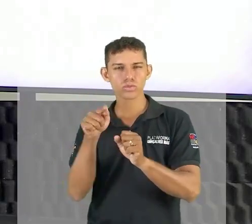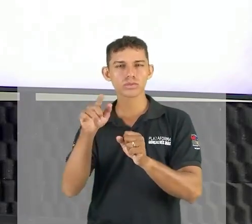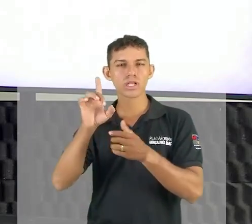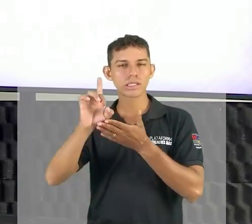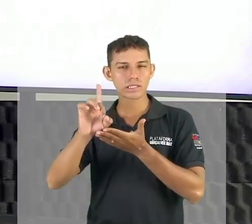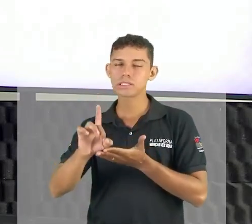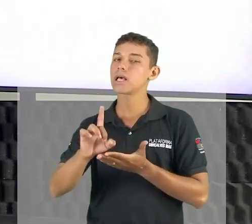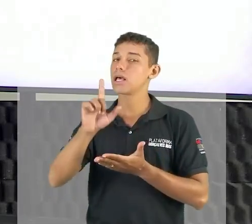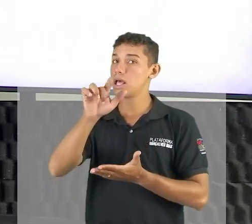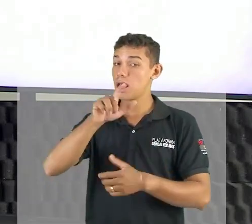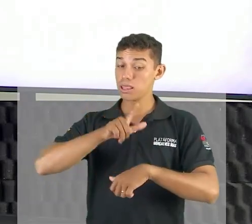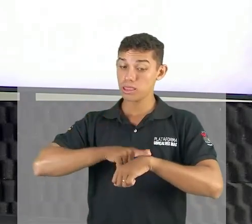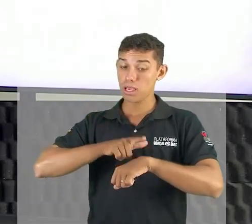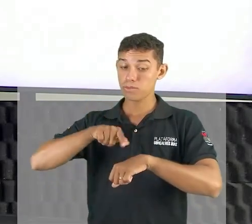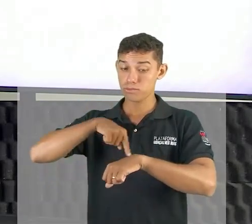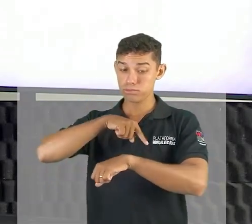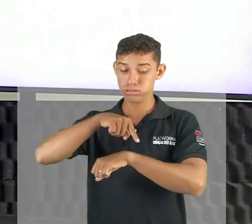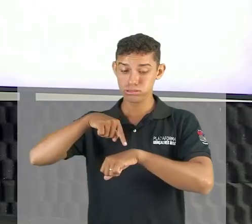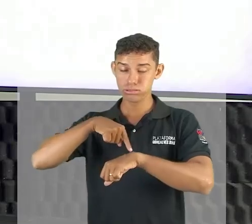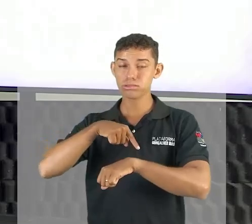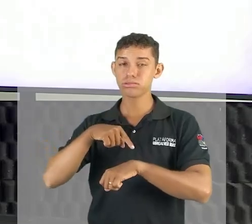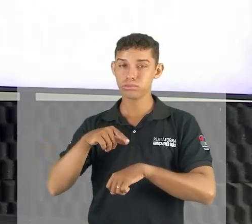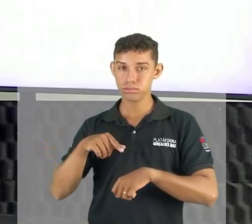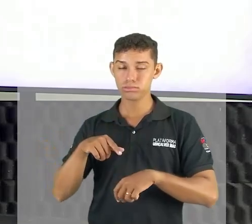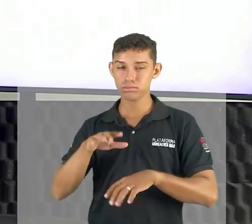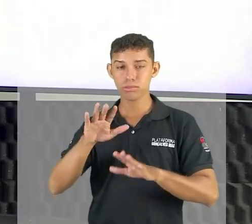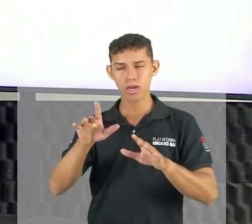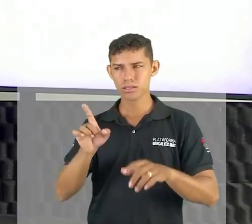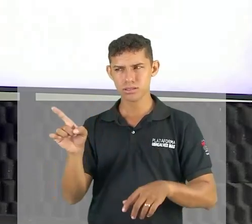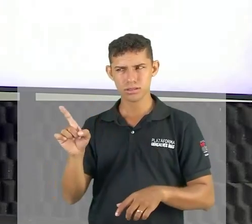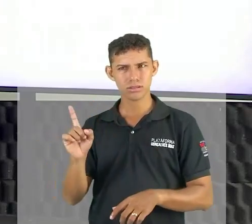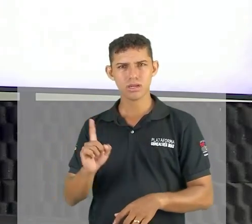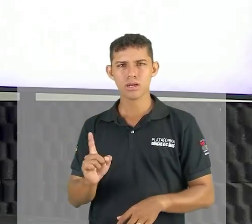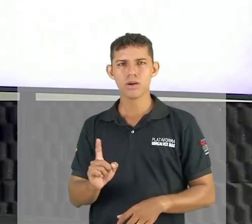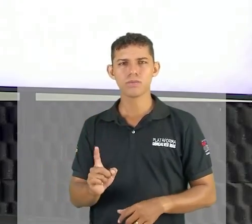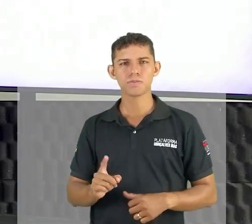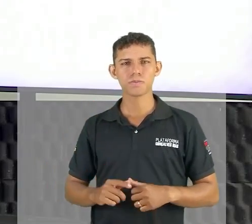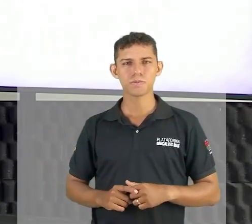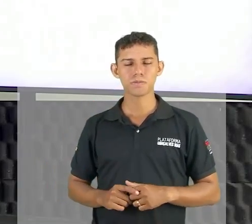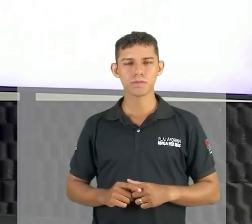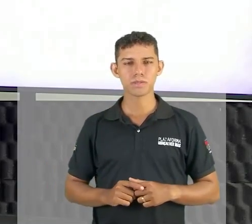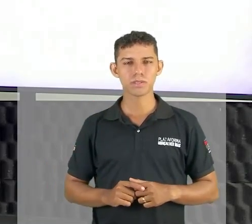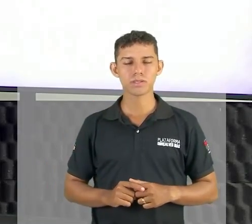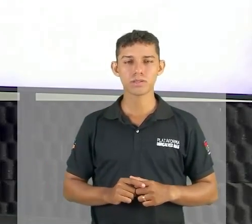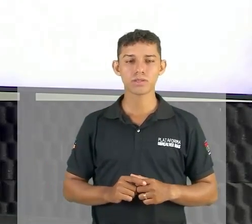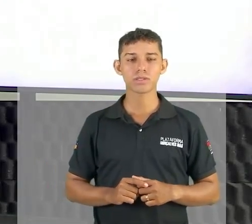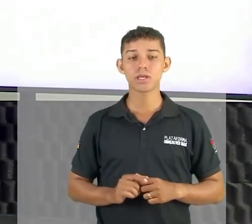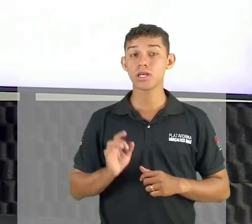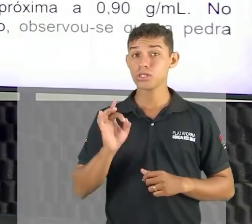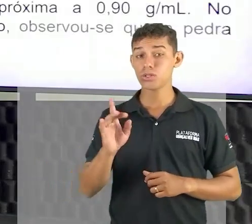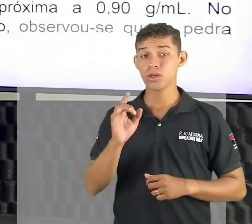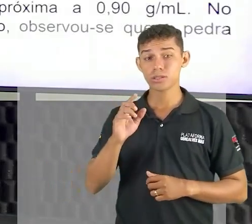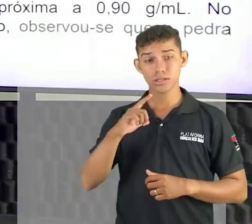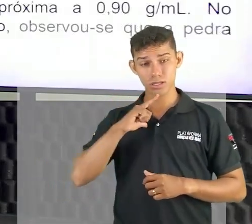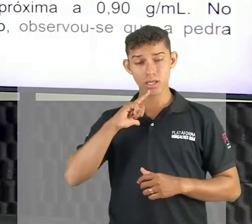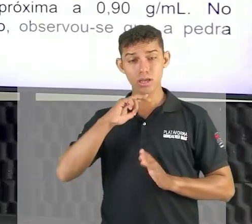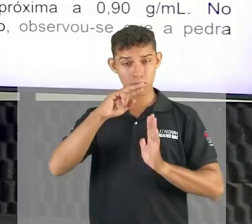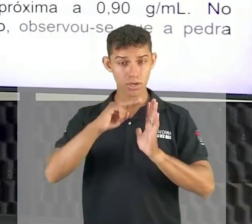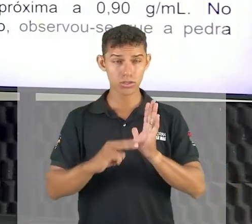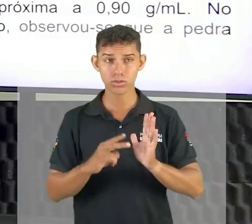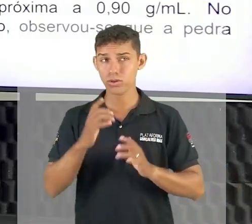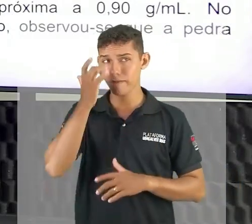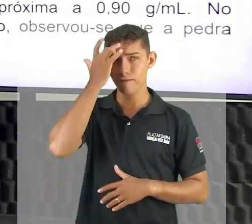e isso tomou mais tempo. Mas aqui não. Aqui não. Aqui é só você ter uma leitura bem